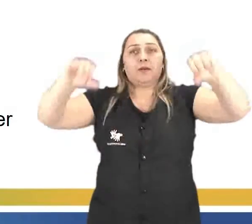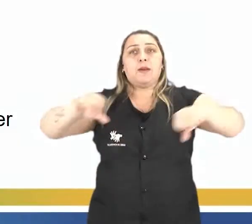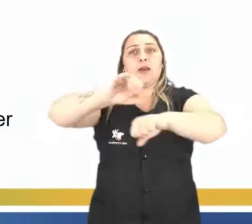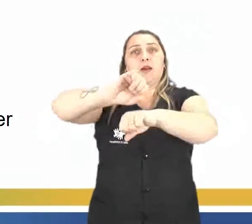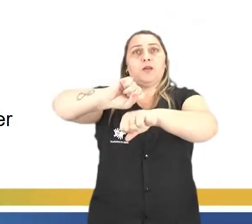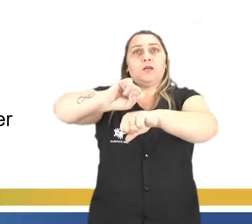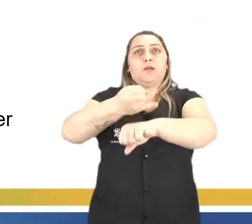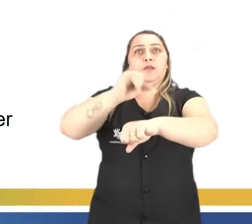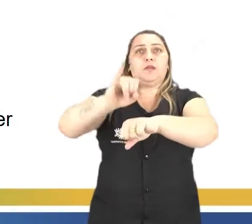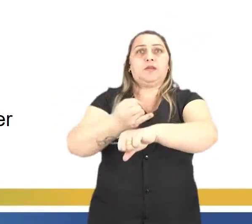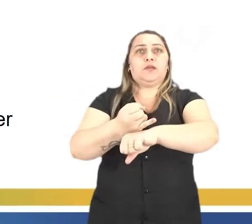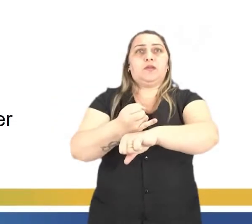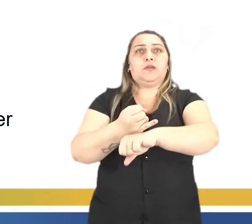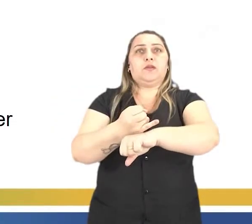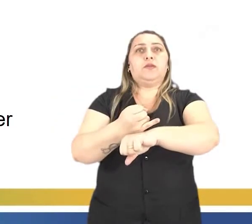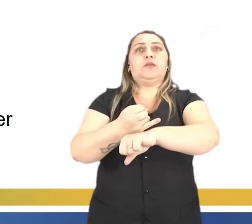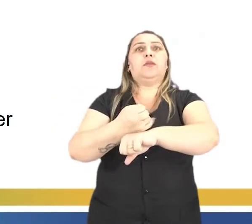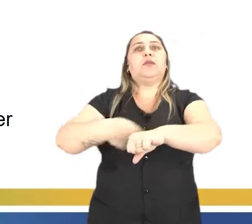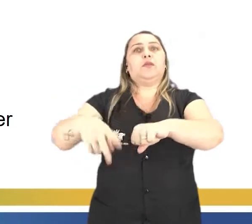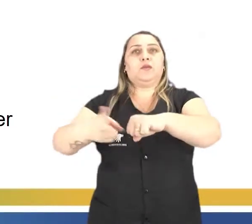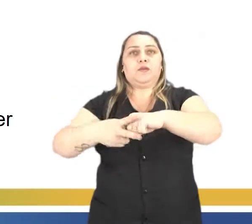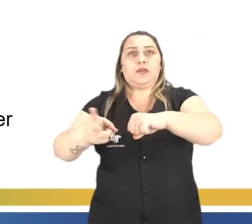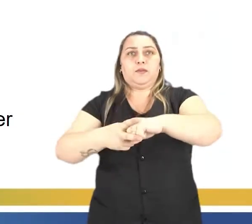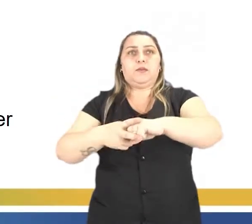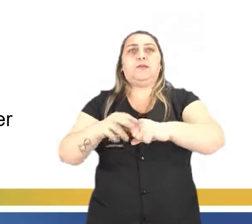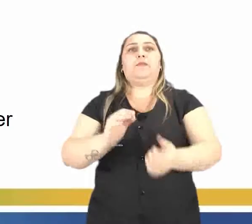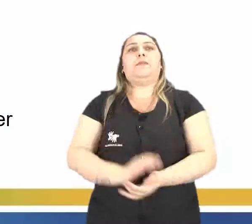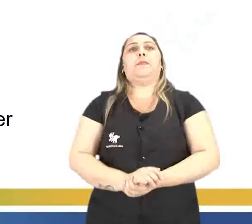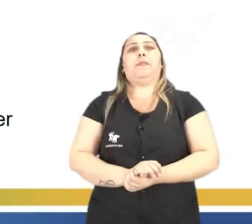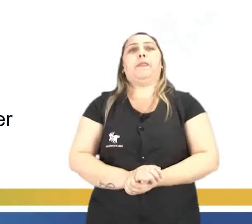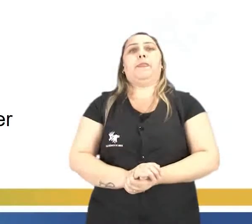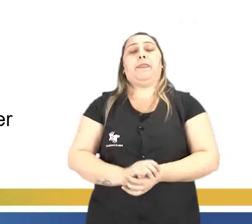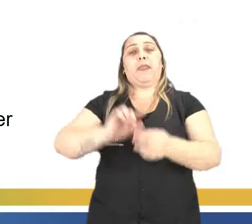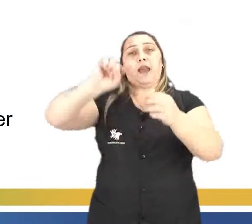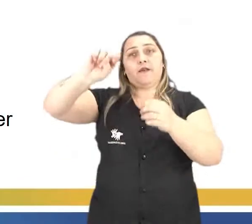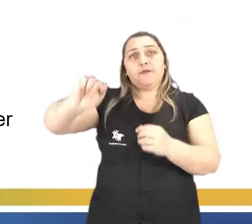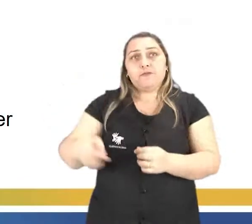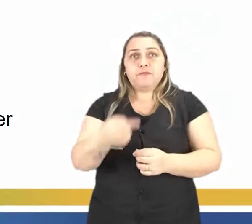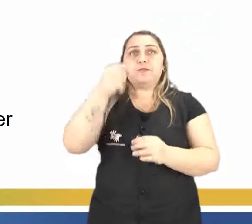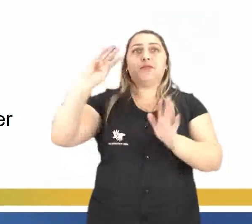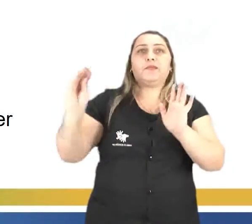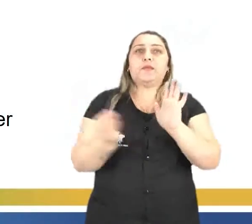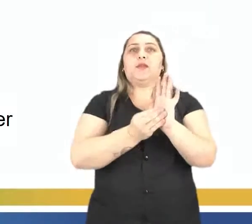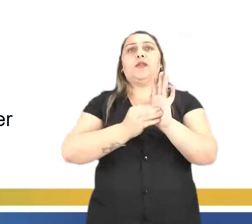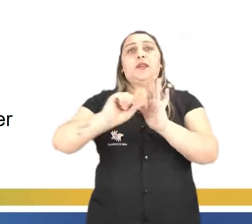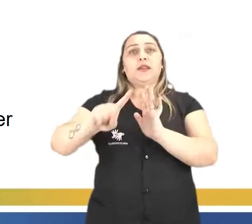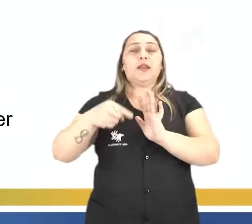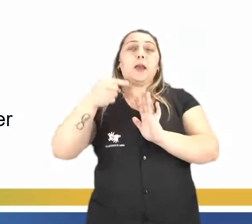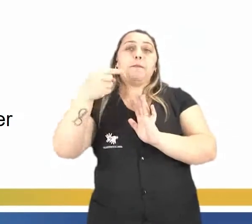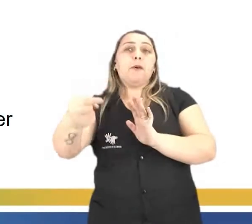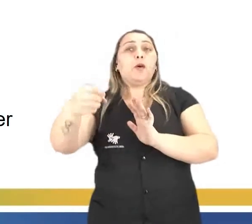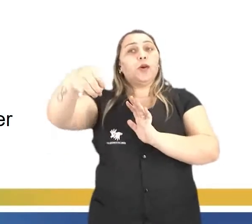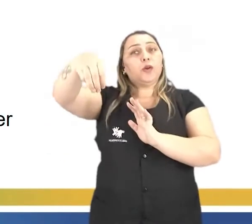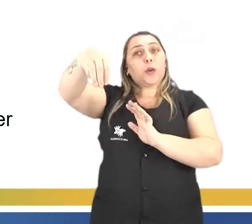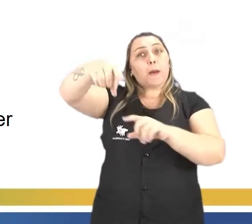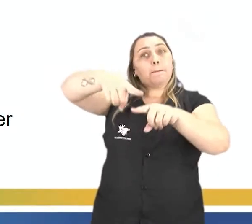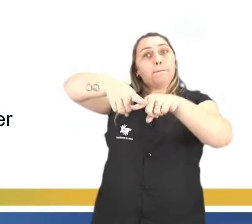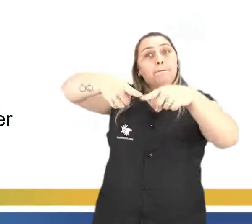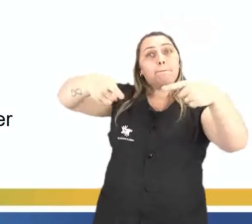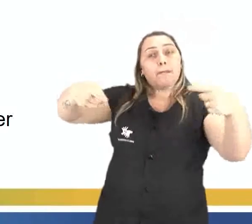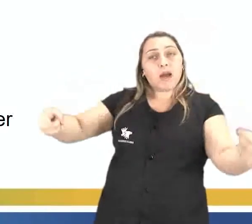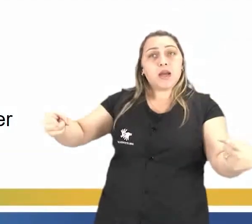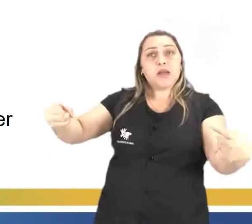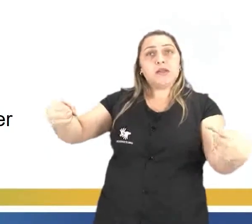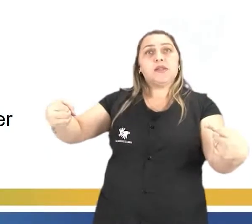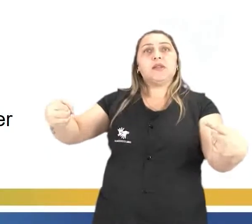após juiz também vai separar o sujeito do verbo. Nós temos aí duas questões com o mesmo raciocínio. E letra D,